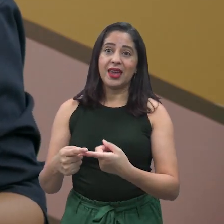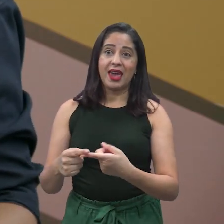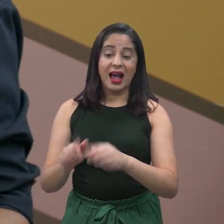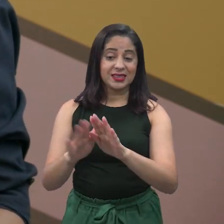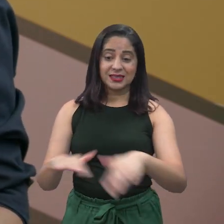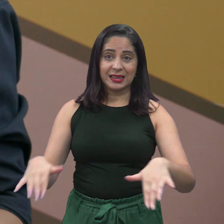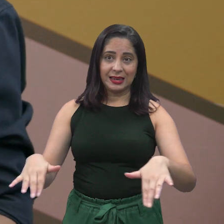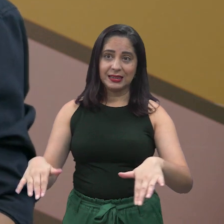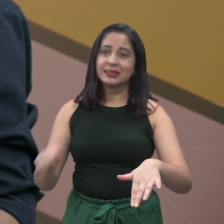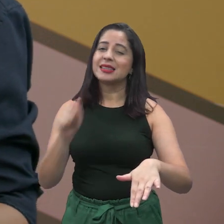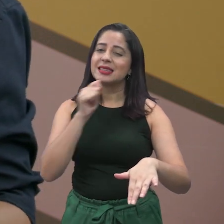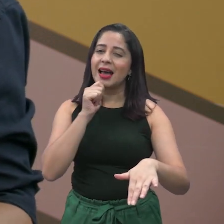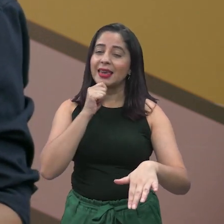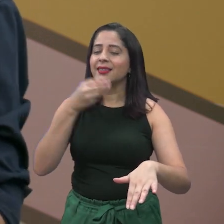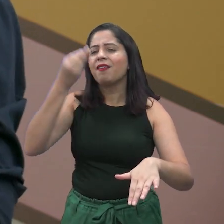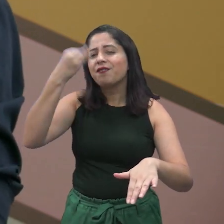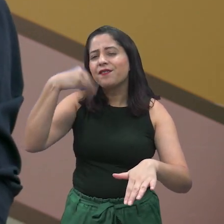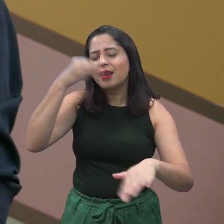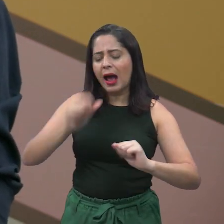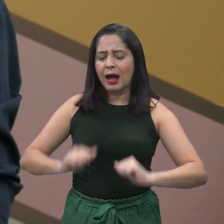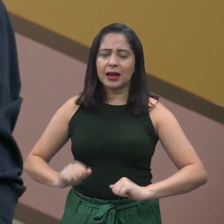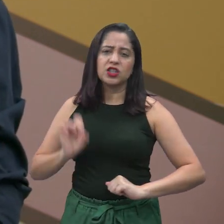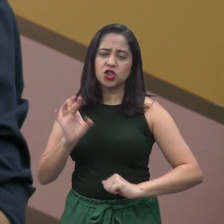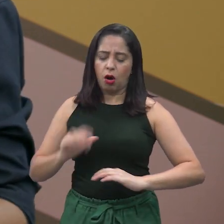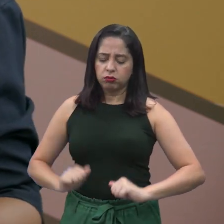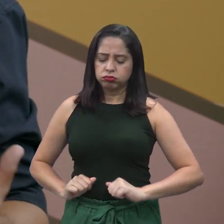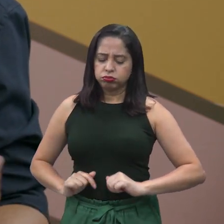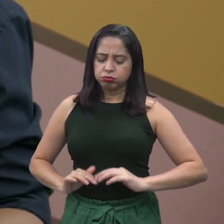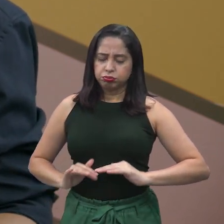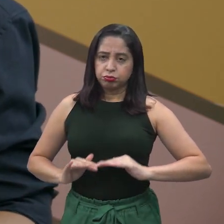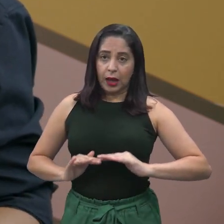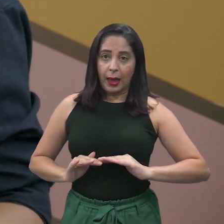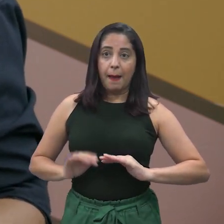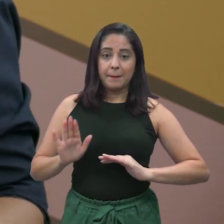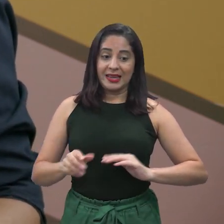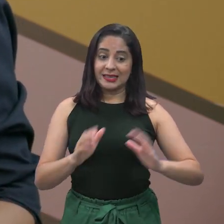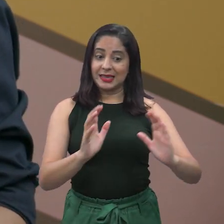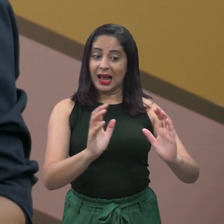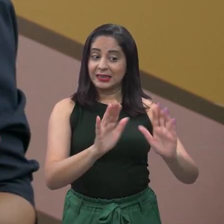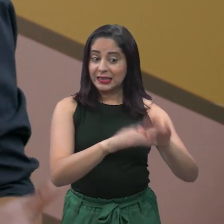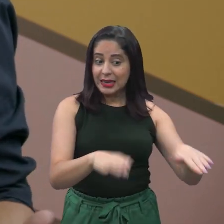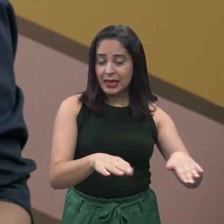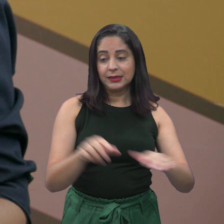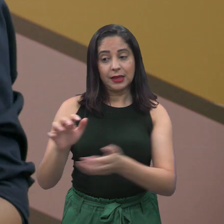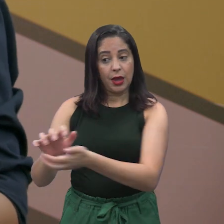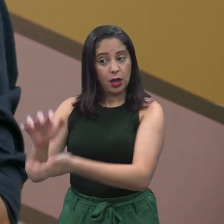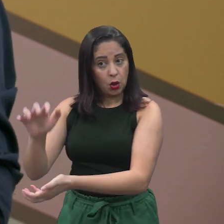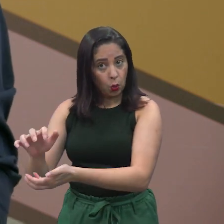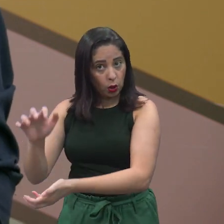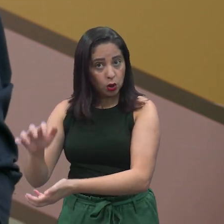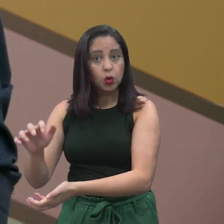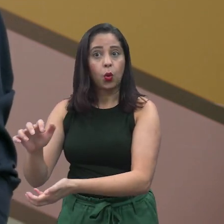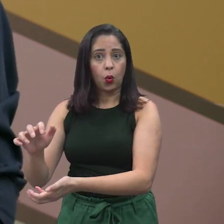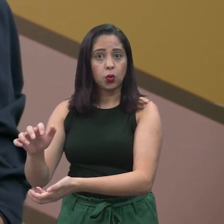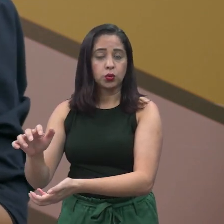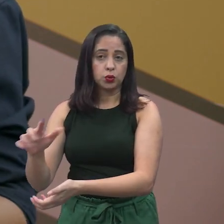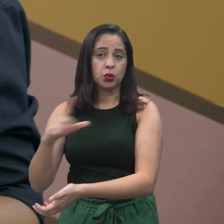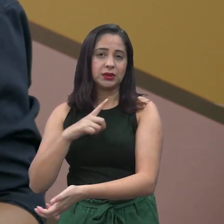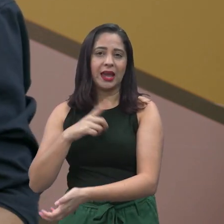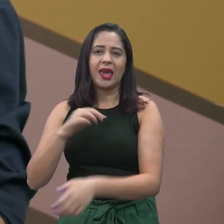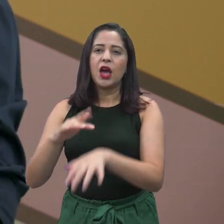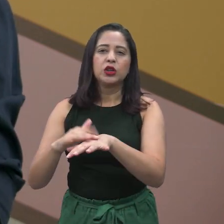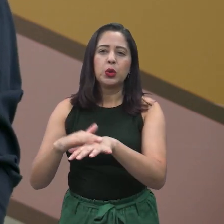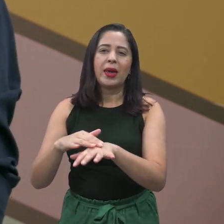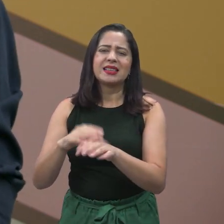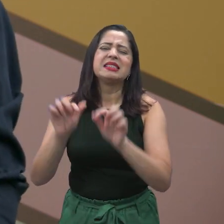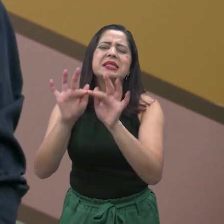mais vulnerável, né? Então, na verdade, nós temos dois extremos, não somente as crianças, mas os idosos também, e às vezes doenças normais, um